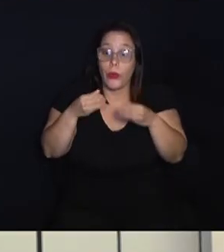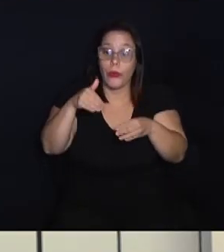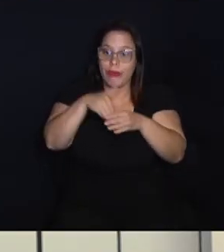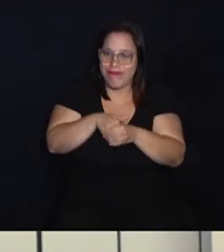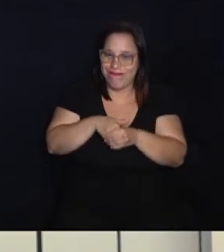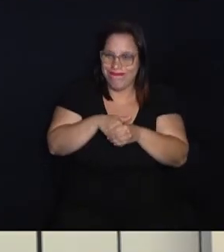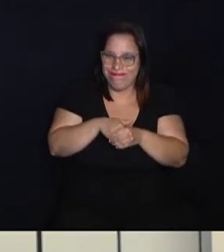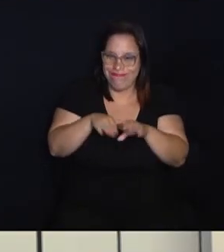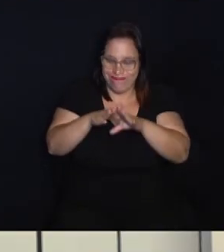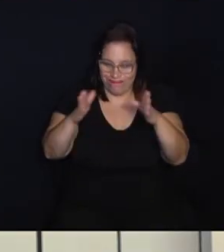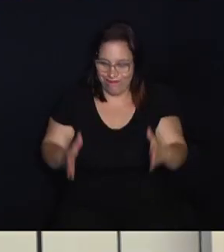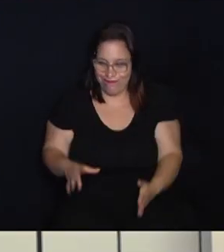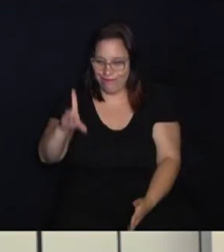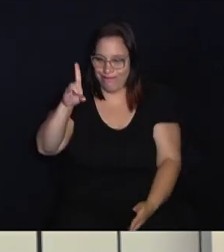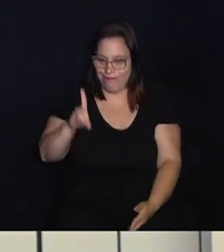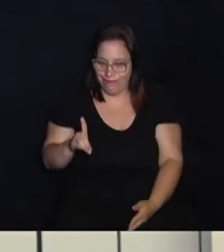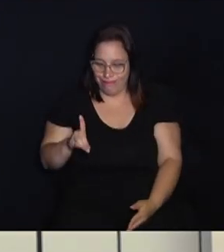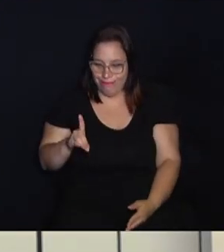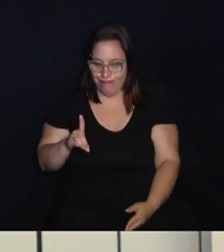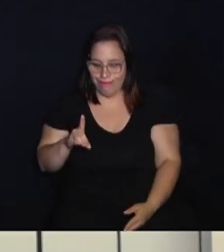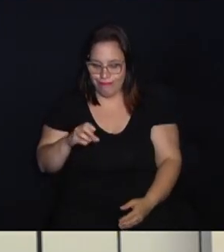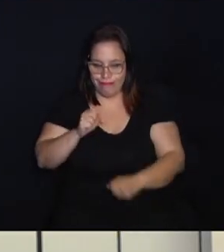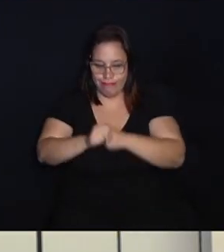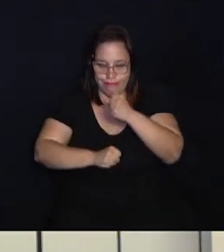para a mesa diretora do biênio